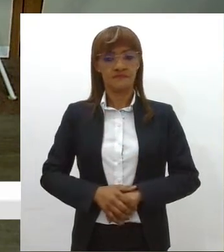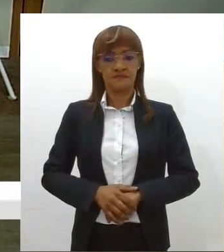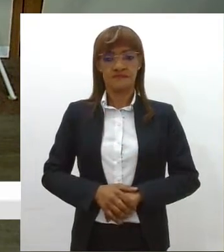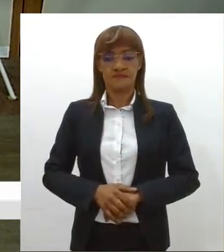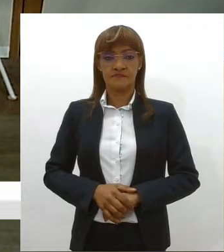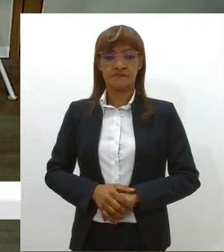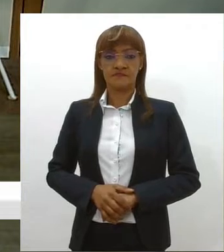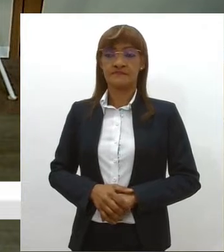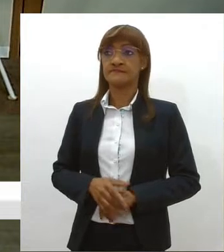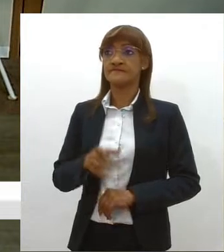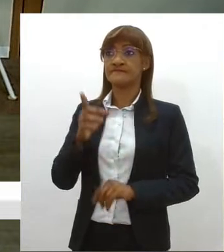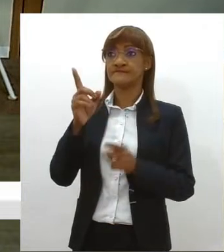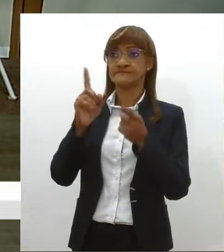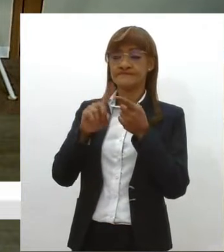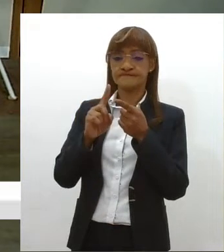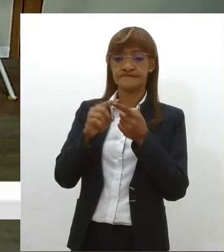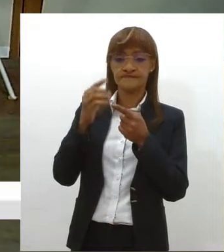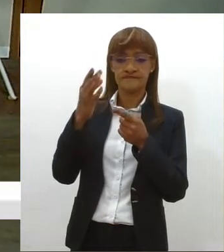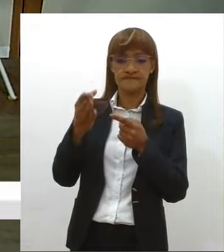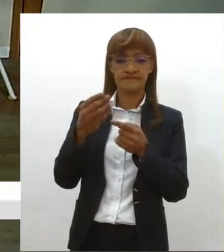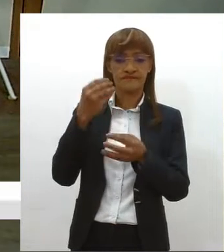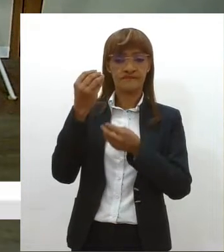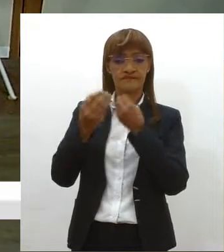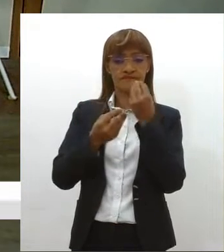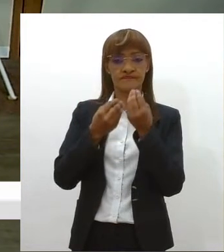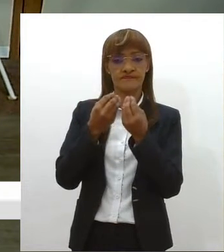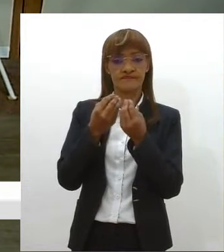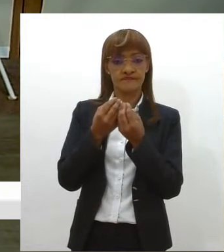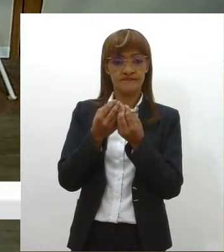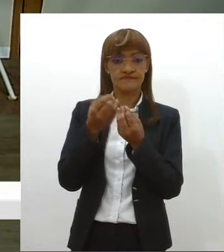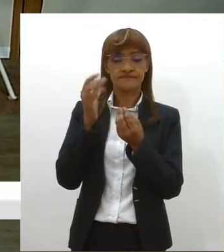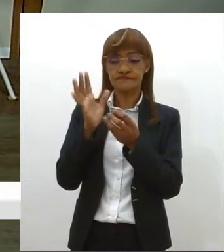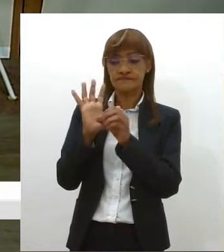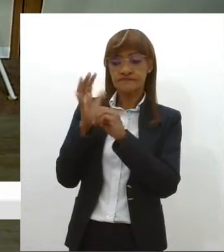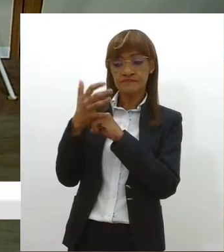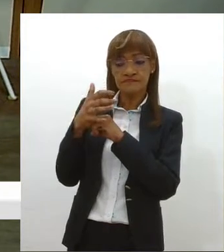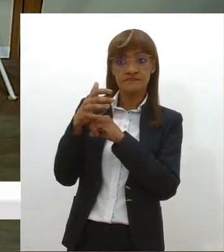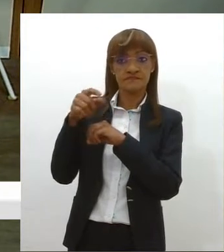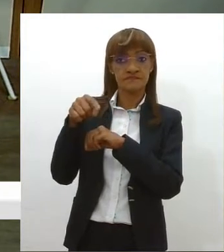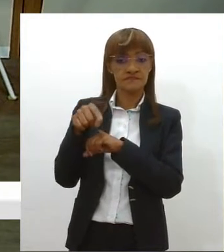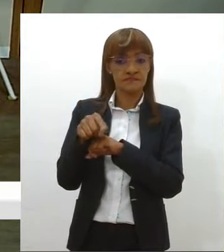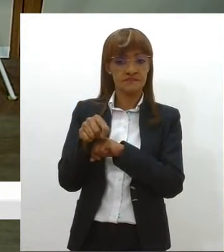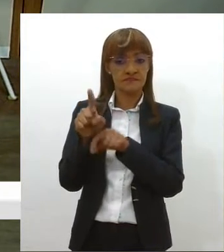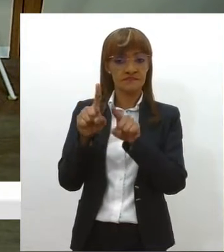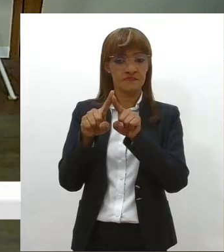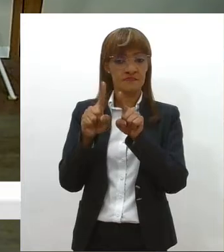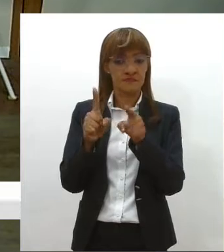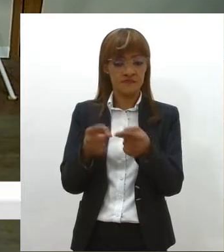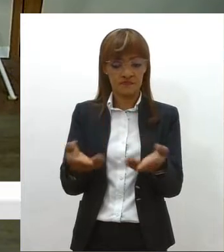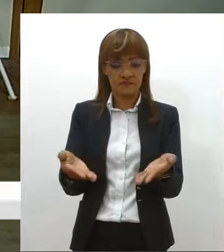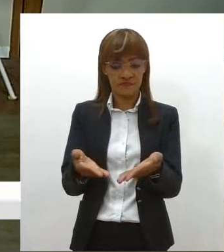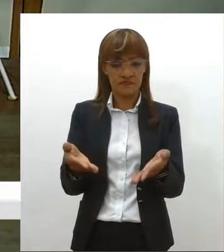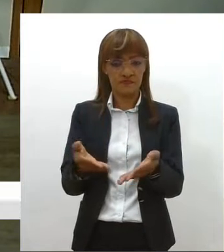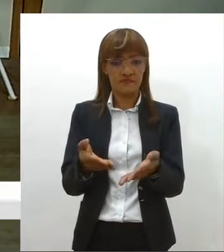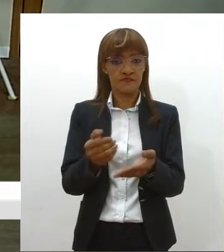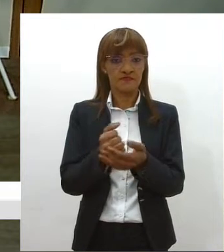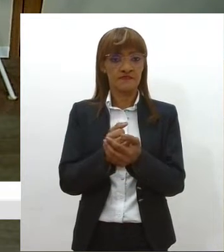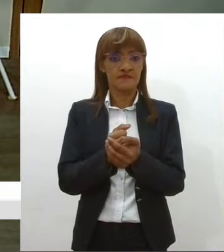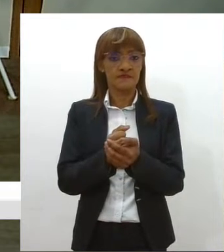Jaqueline, tem um outro ponto que está relacionado também à COVID, mas que não é já agora especificamente com a infecção,